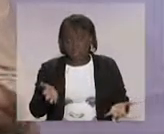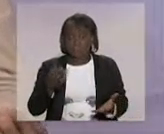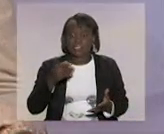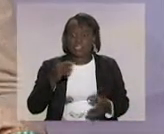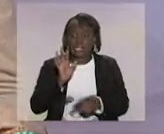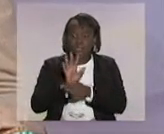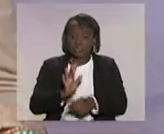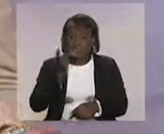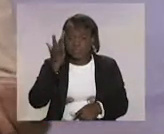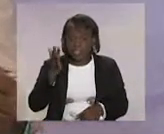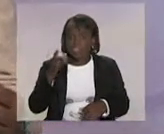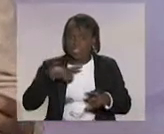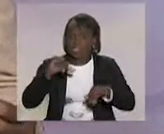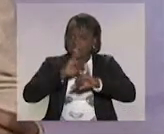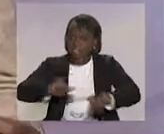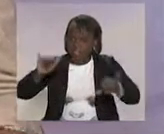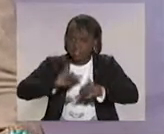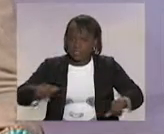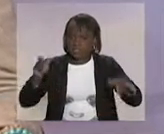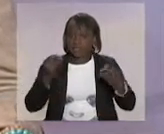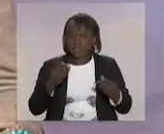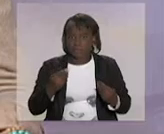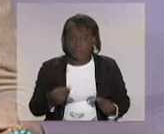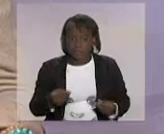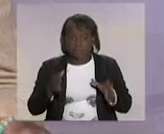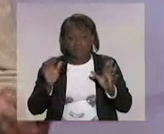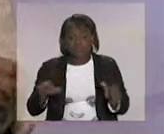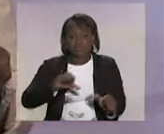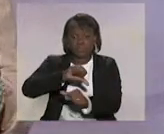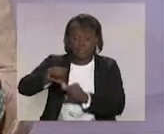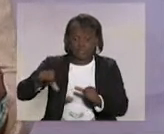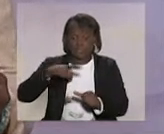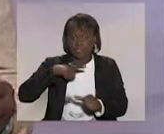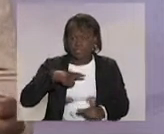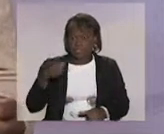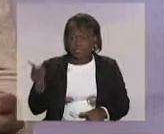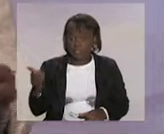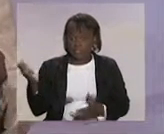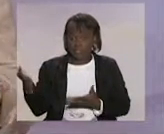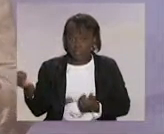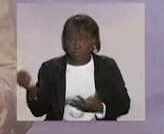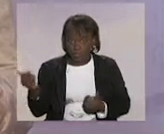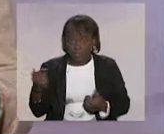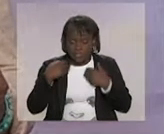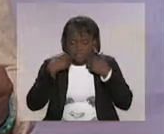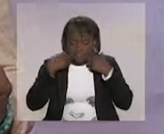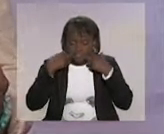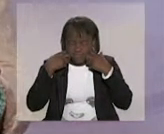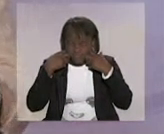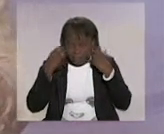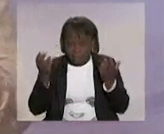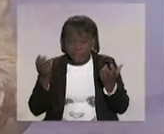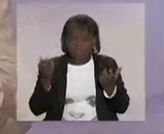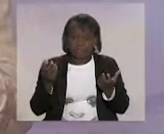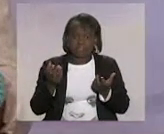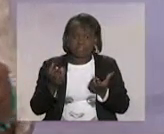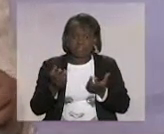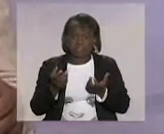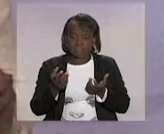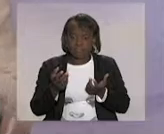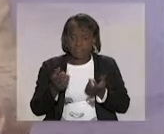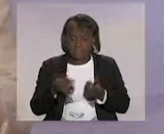todas as campanhas. Por um outro lado, você tem aqueles jovens que sentem vergonha e